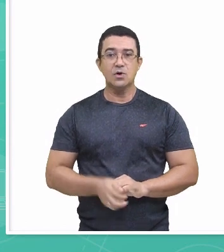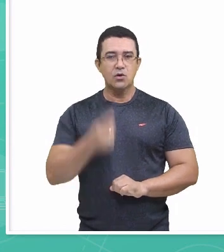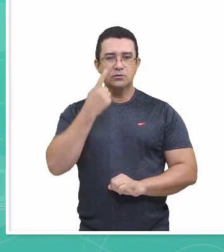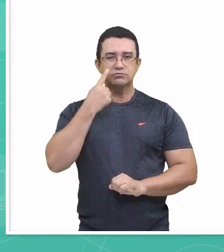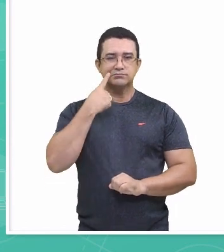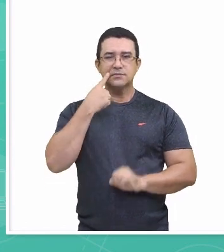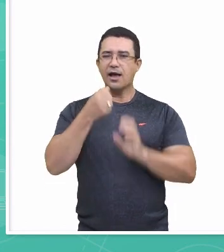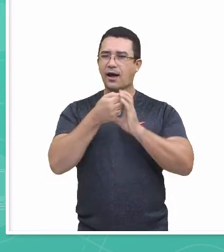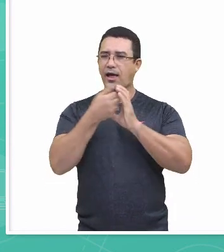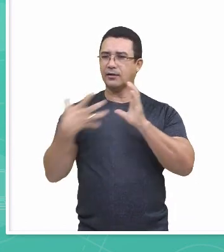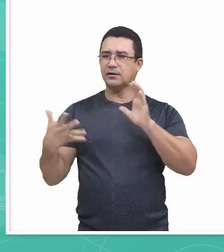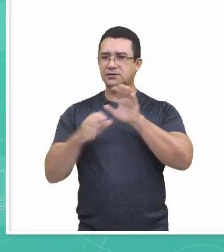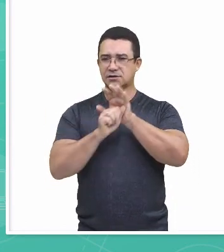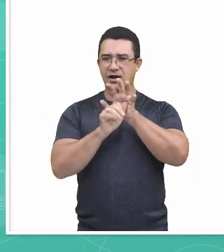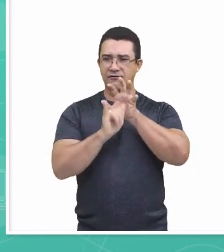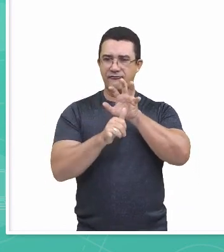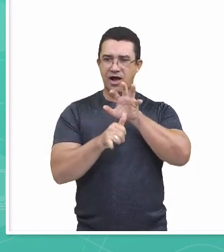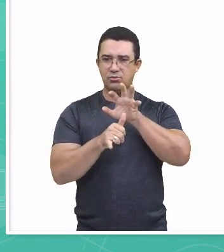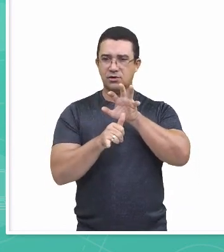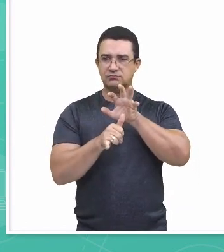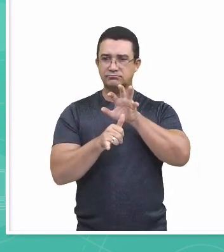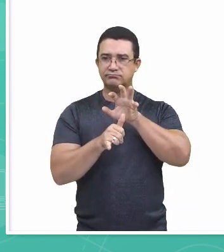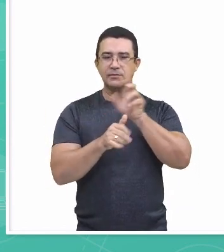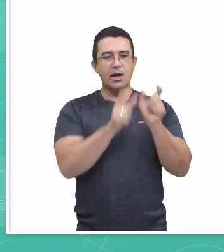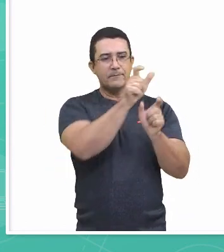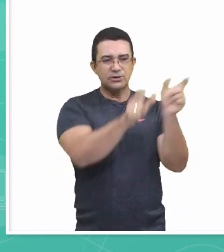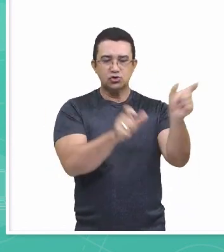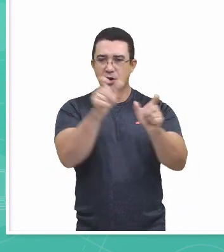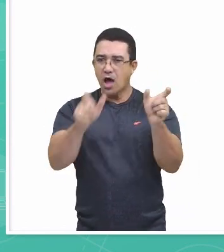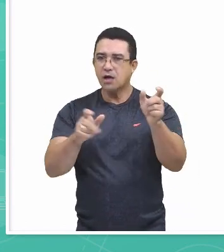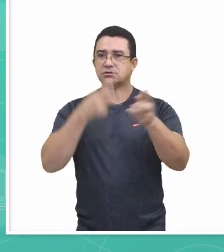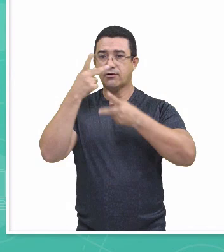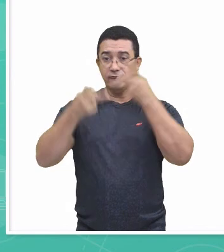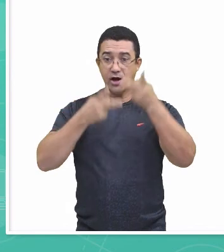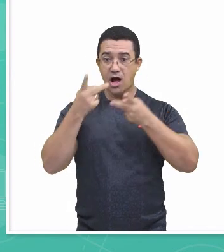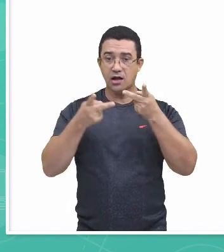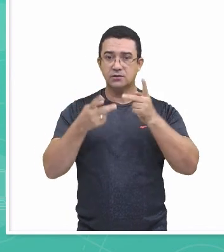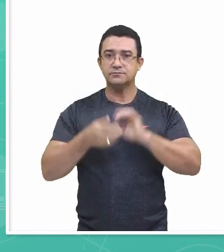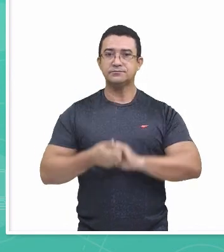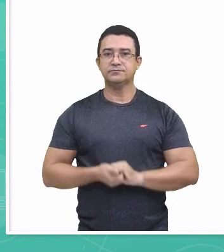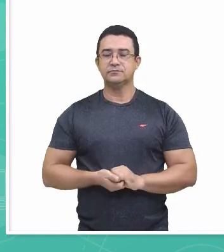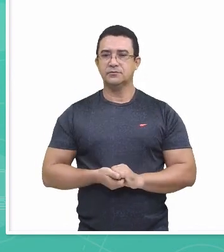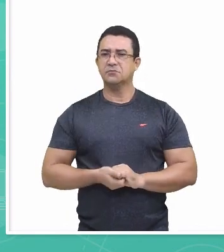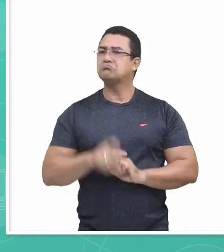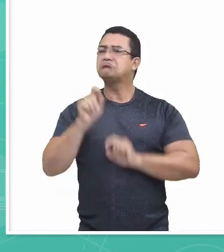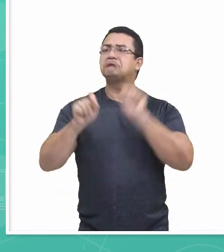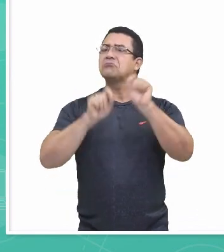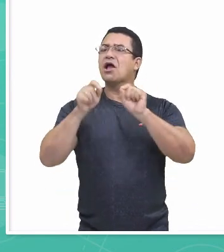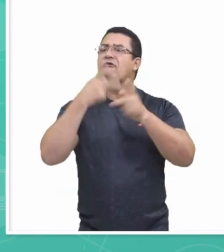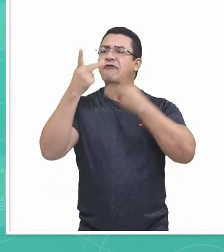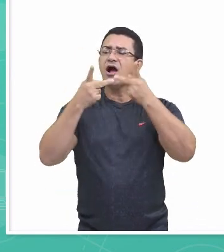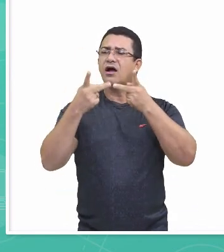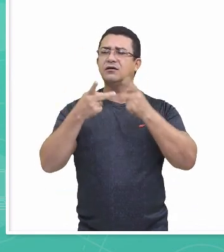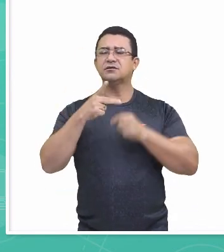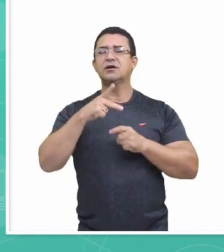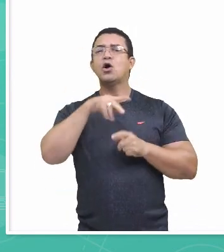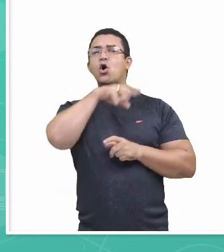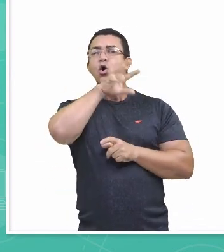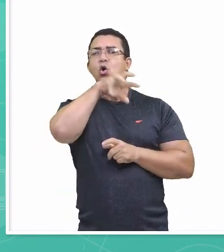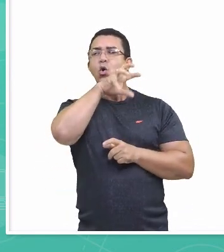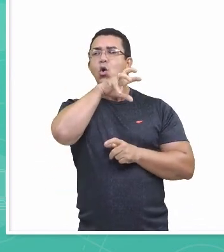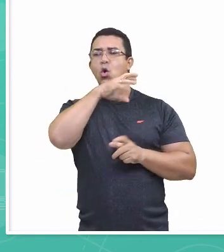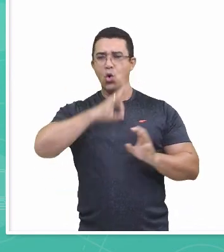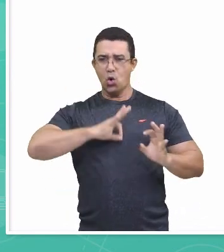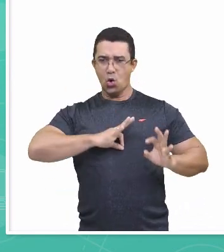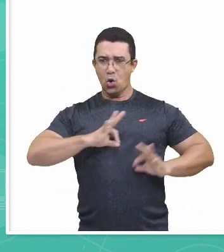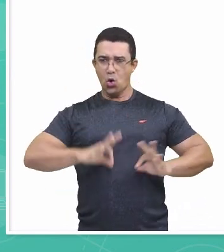fábula. O personagem vai falar aqui, ó, né? Então, quem é que vai falar? É a onça. Então, características humanas,